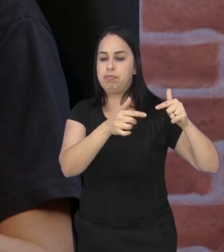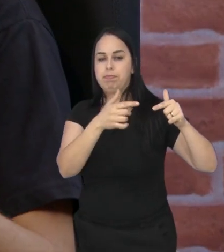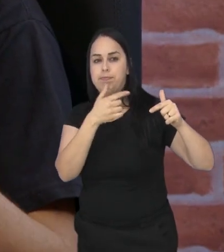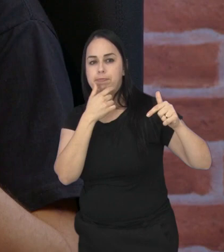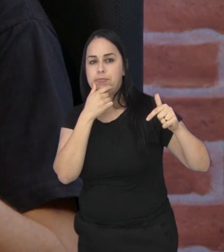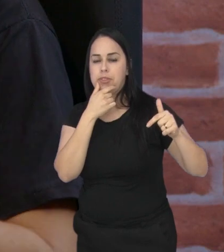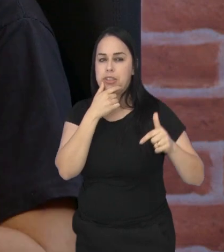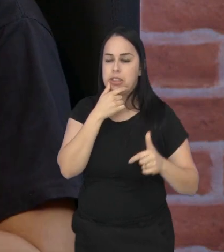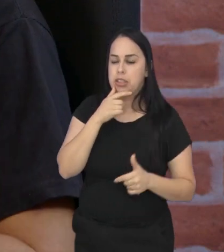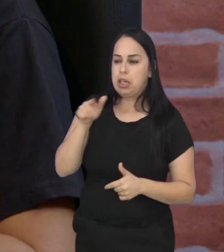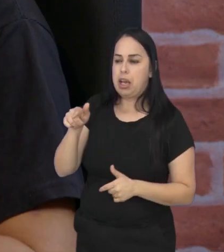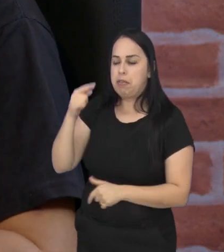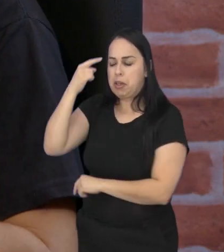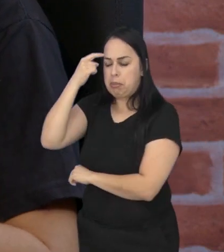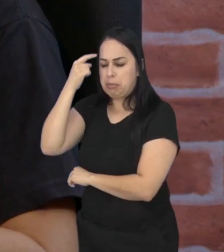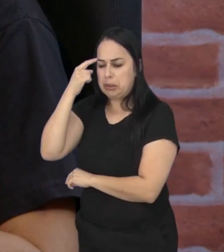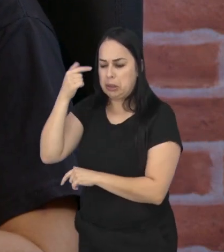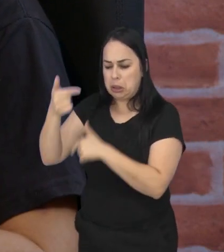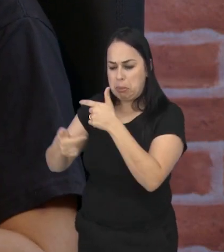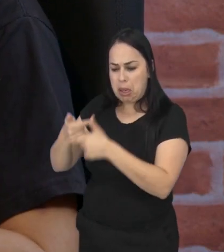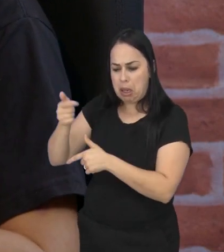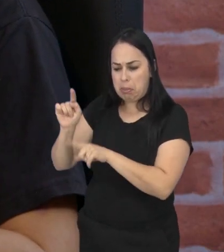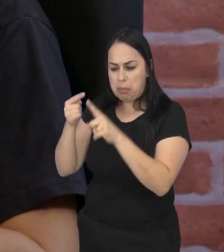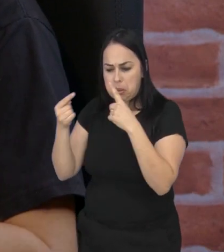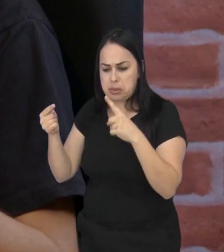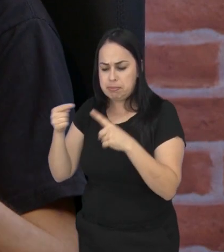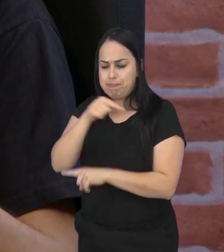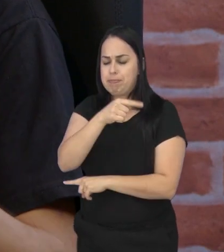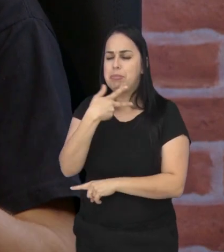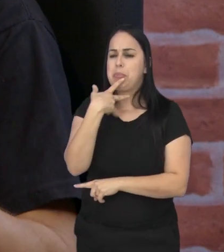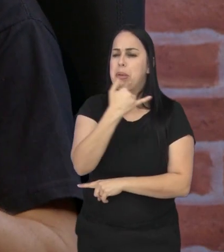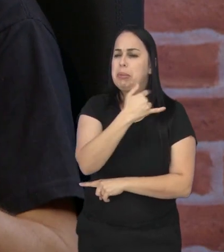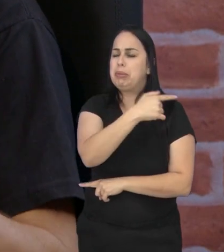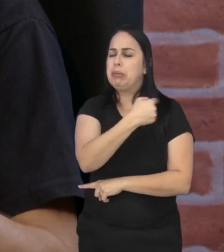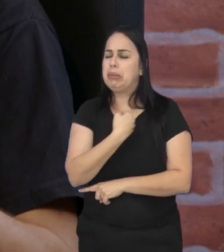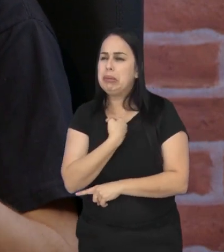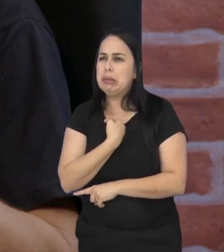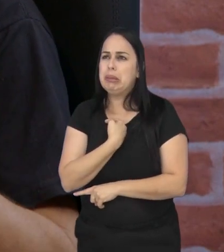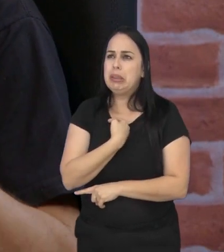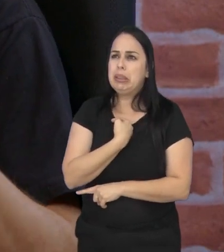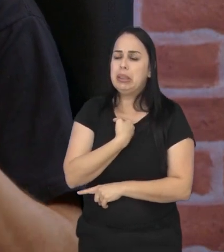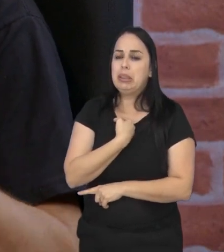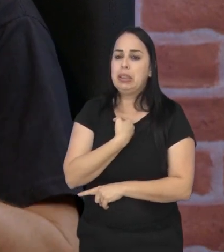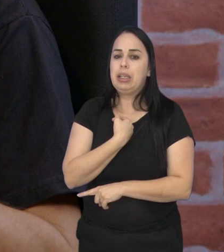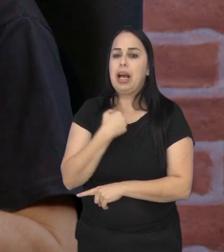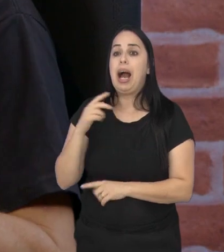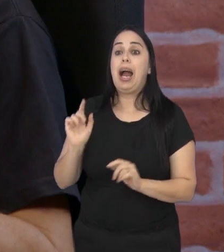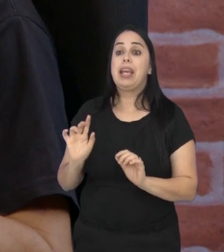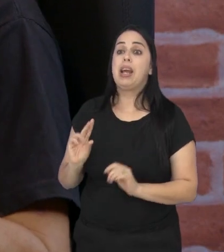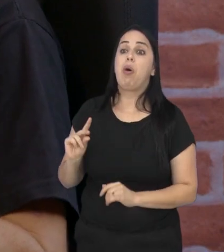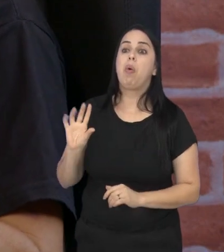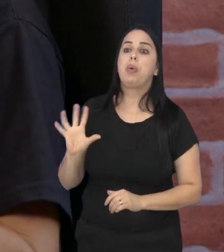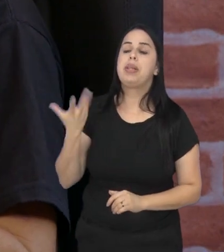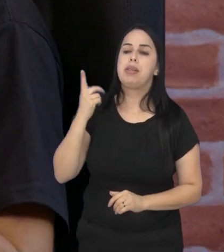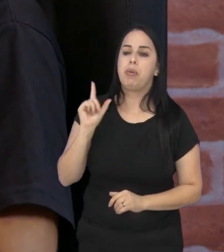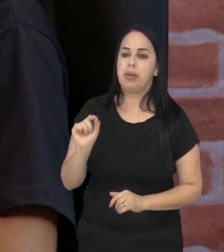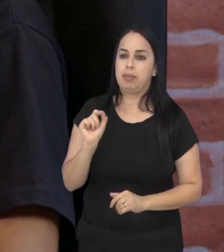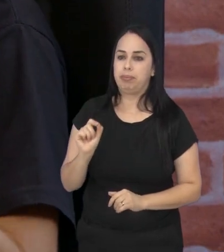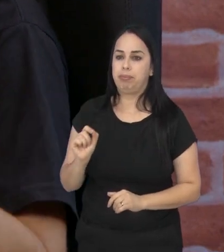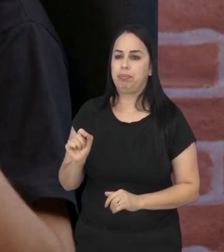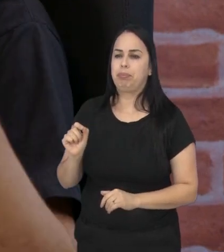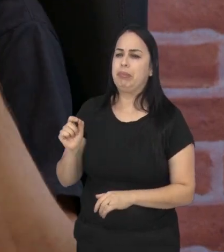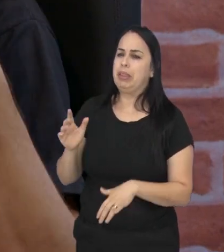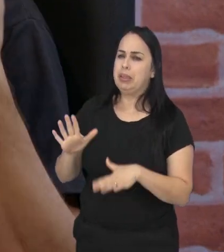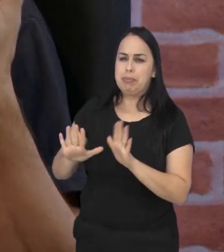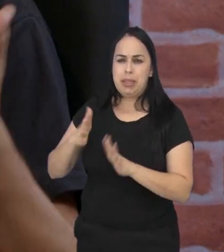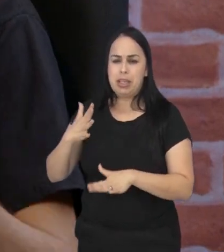vivia isso no meu, mas será que é isso mesmo? Né? E aí meu pai ainda tinha aquela dúvida, aí um dia, cara, aí foi a virada de chave, porque aí já